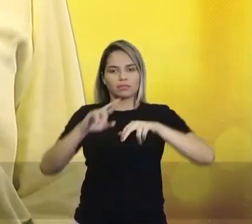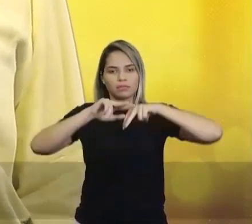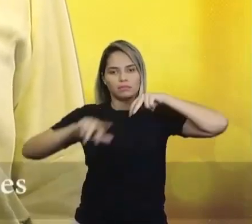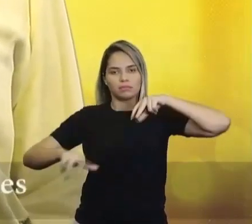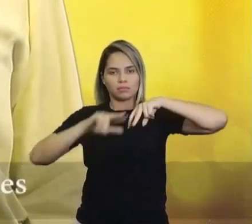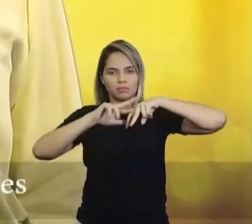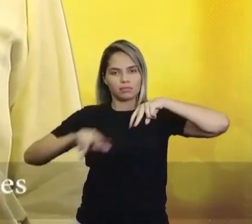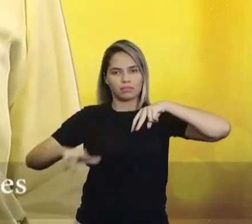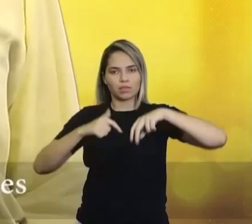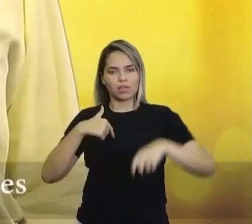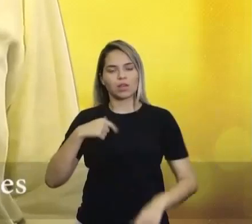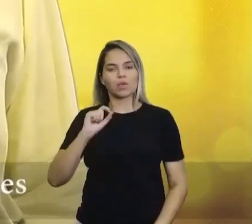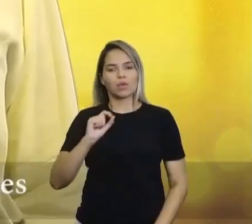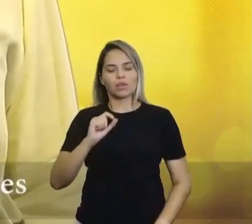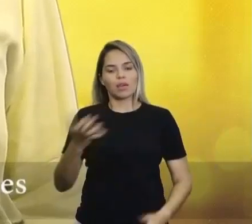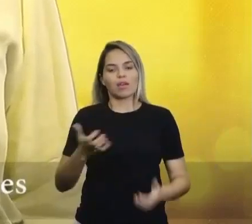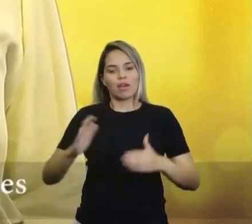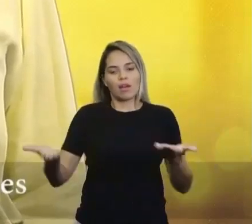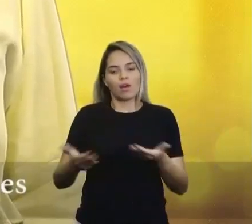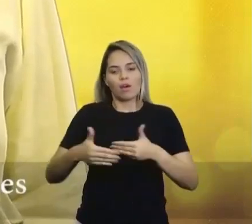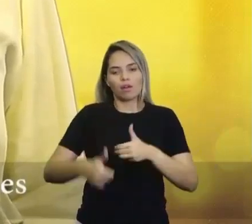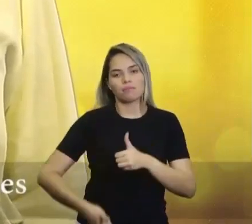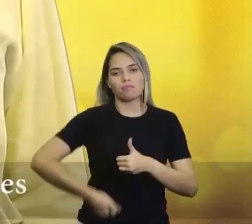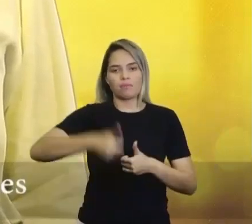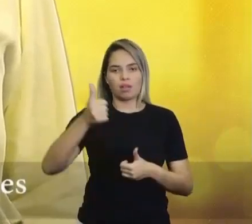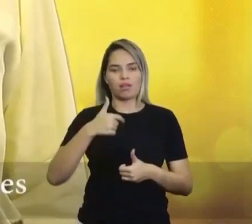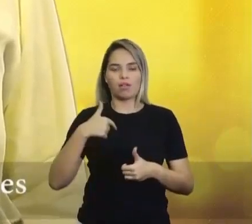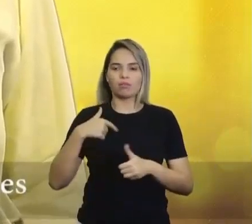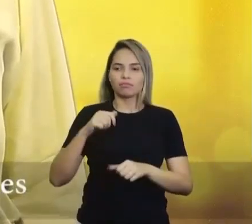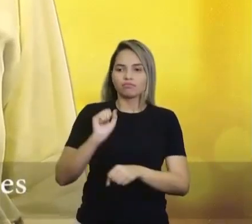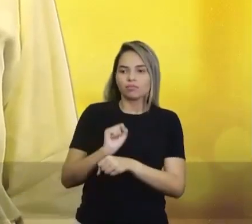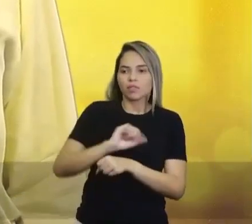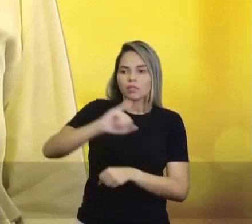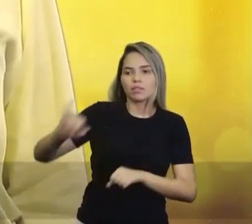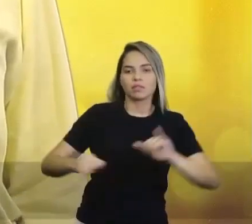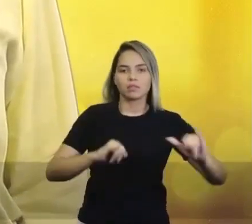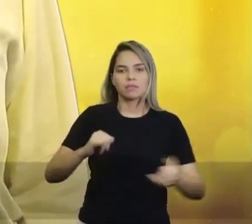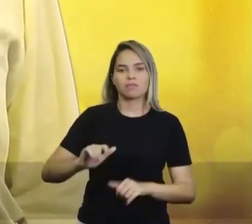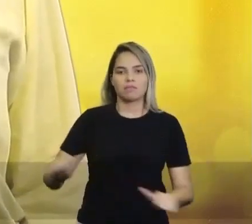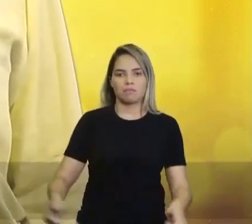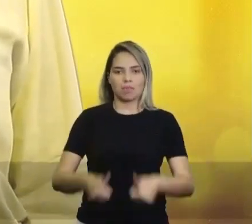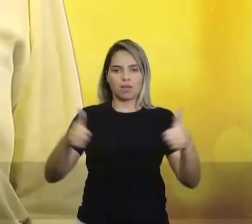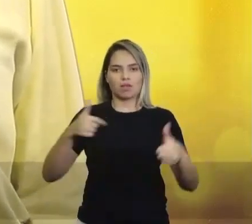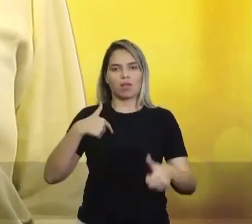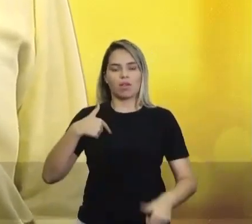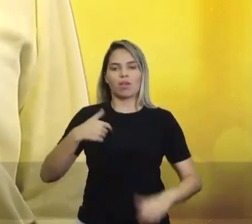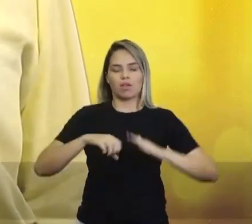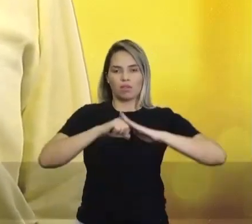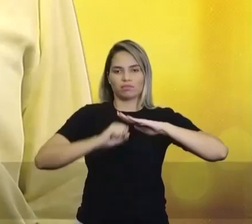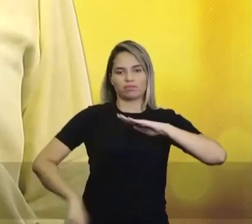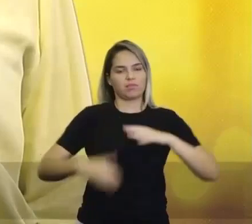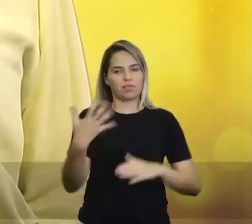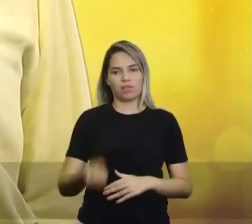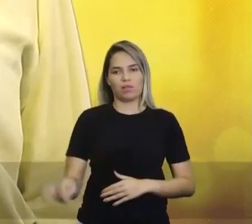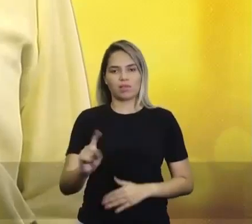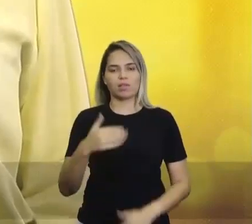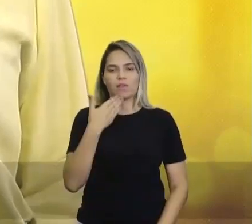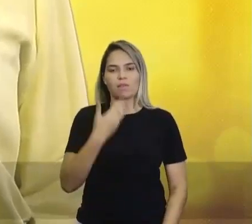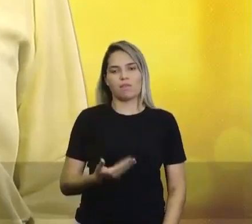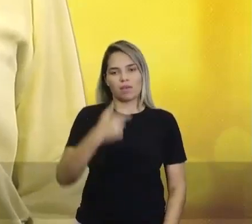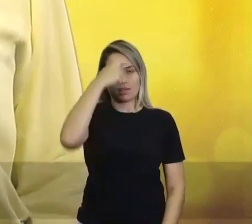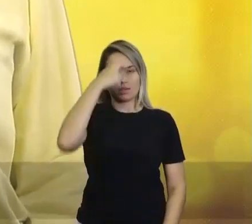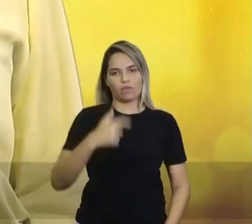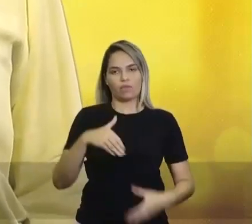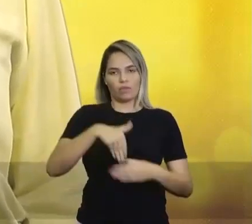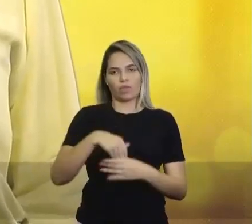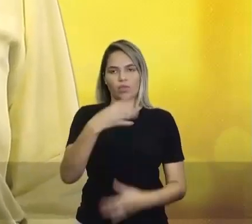de gêneros. Luto por um novo tempo de esperança e oportunidades. Sou contra o aborto. Peço seu voto.